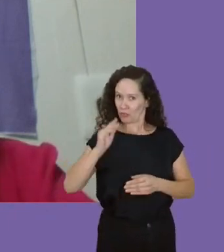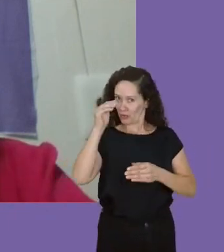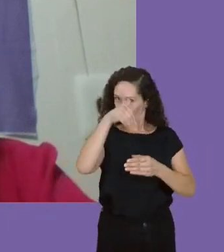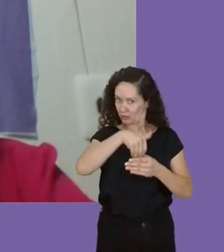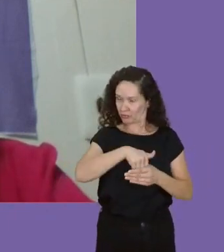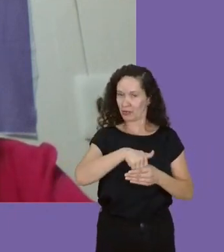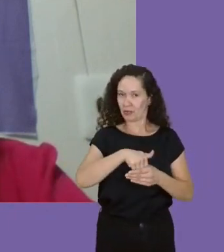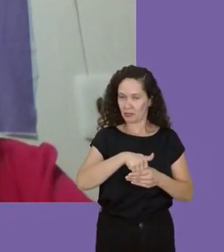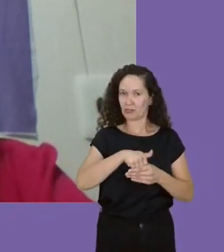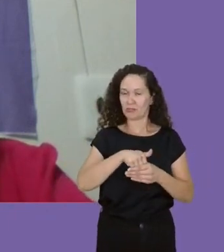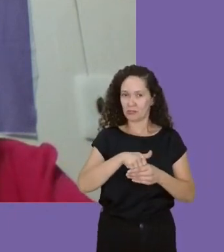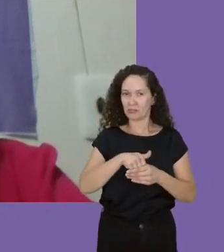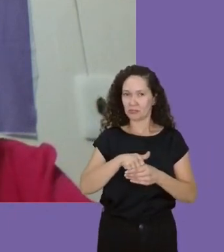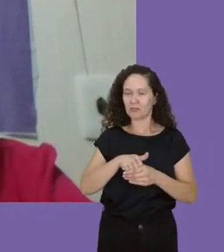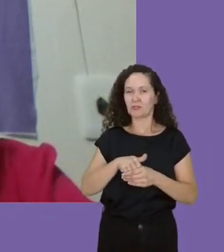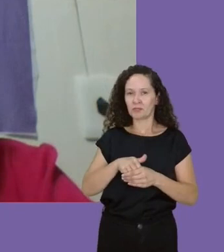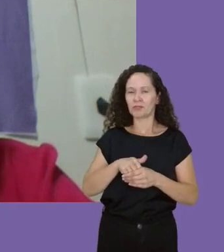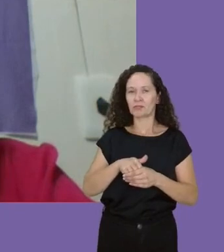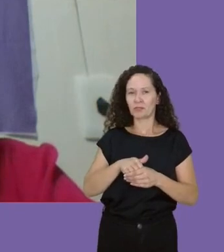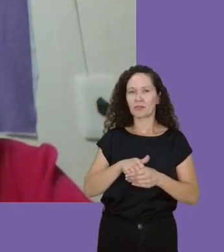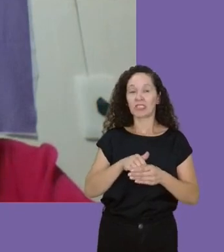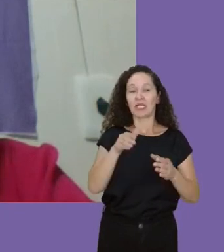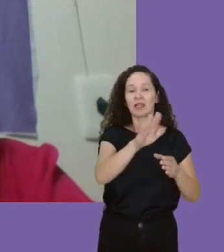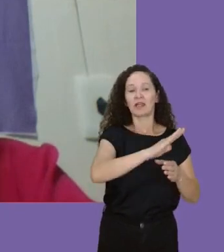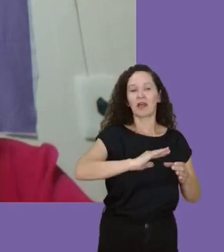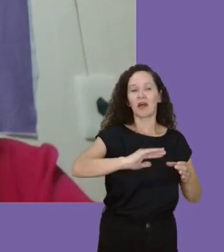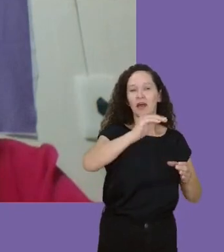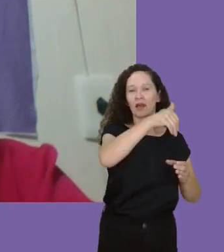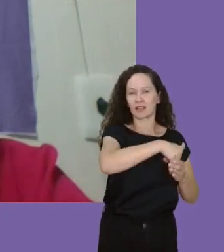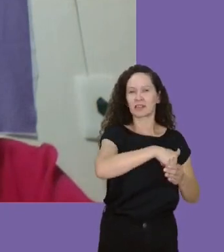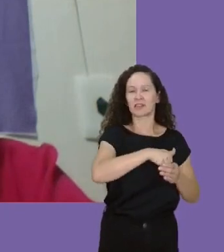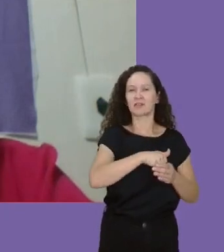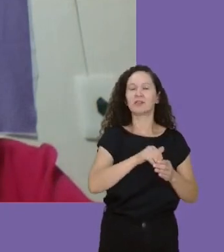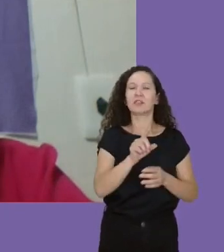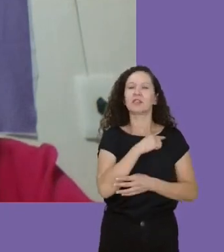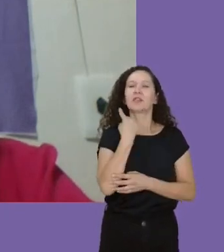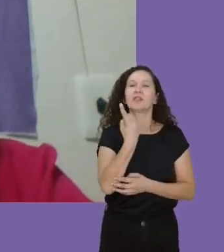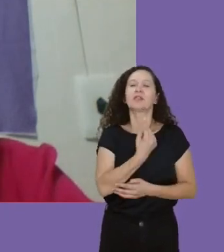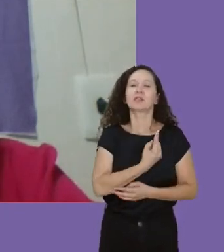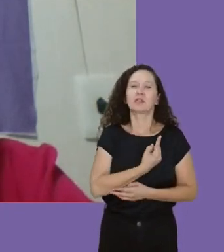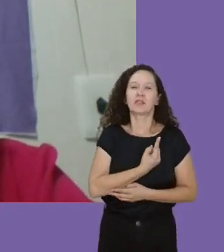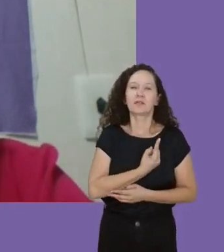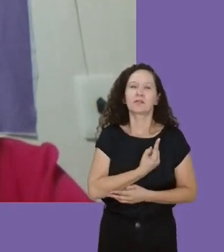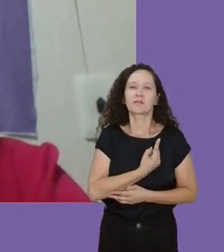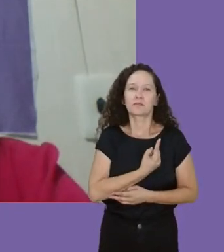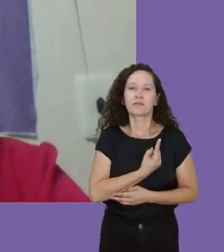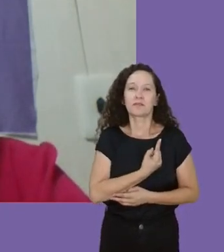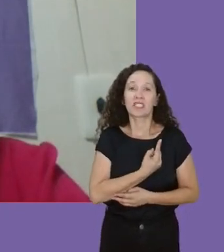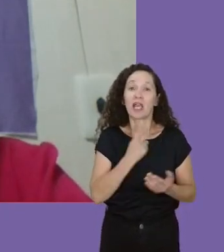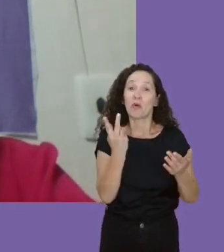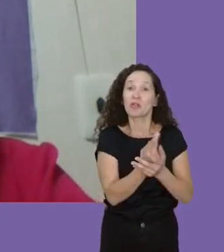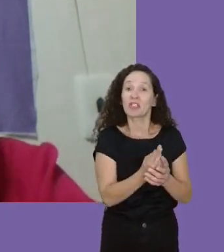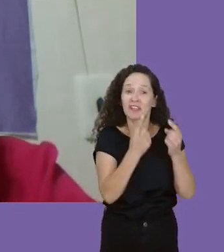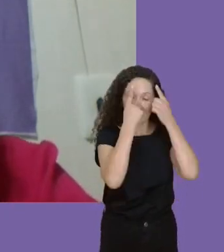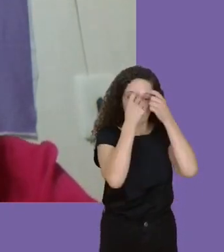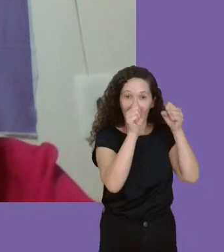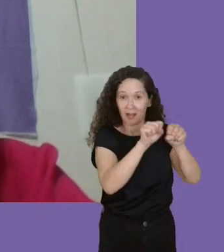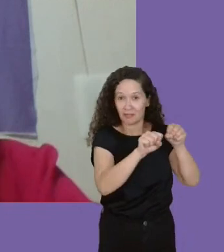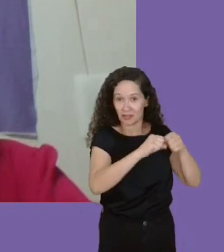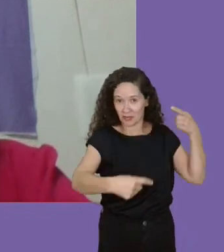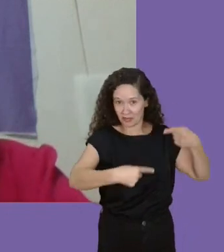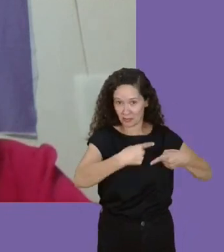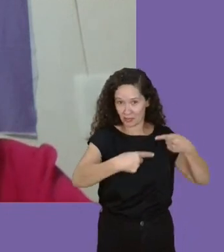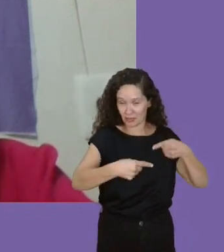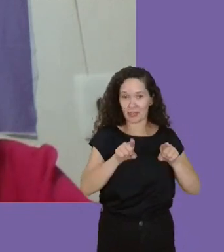faz na zona eleitoral, do qual a gente, onde o fato ocorrer. A gente também